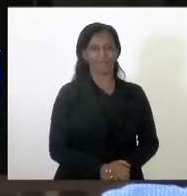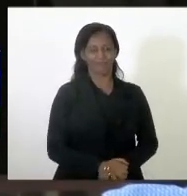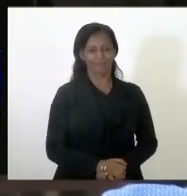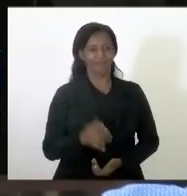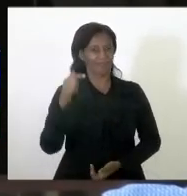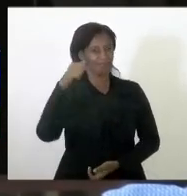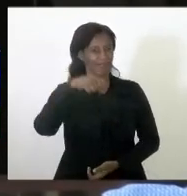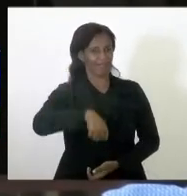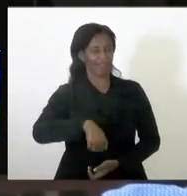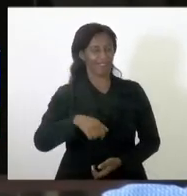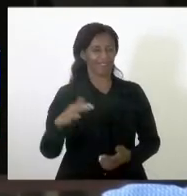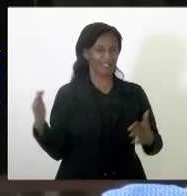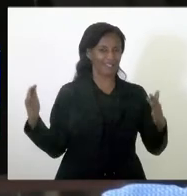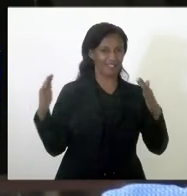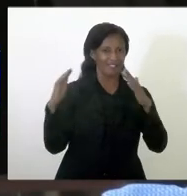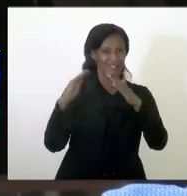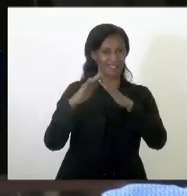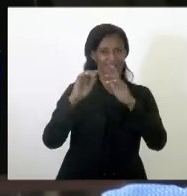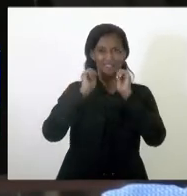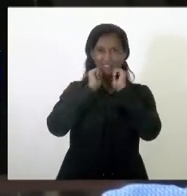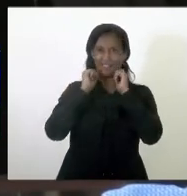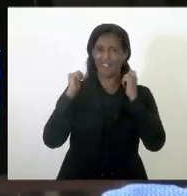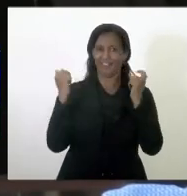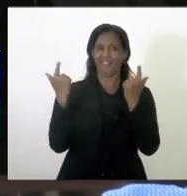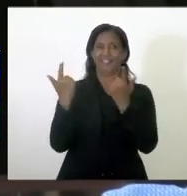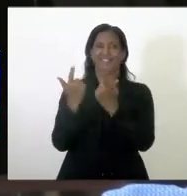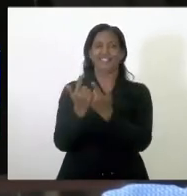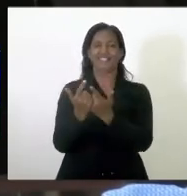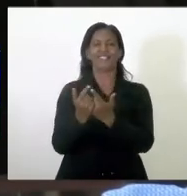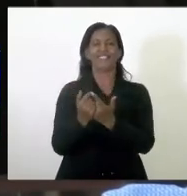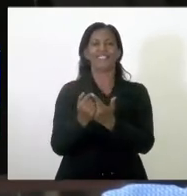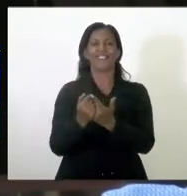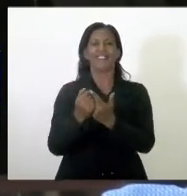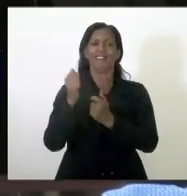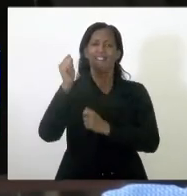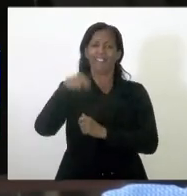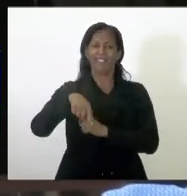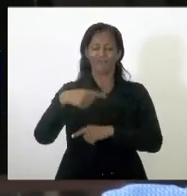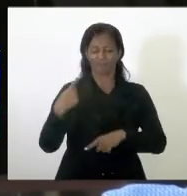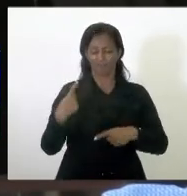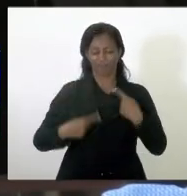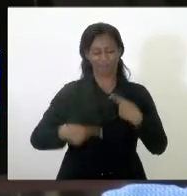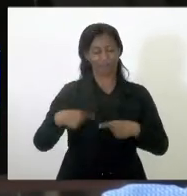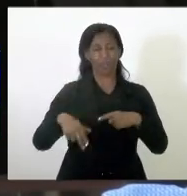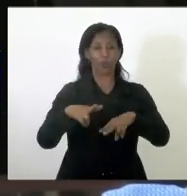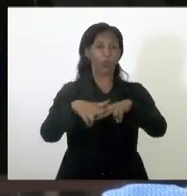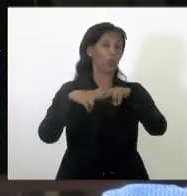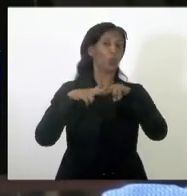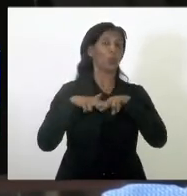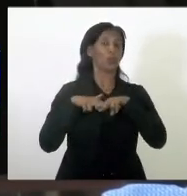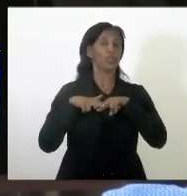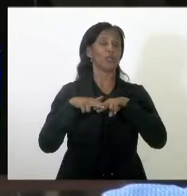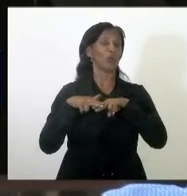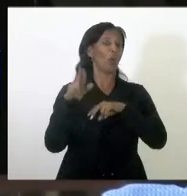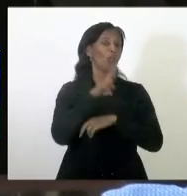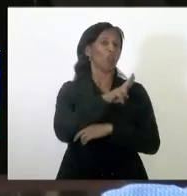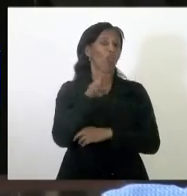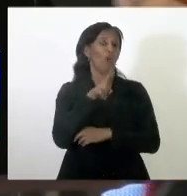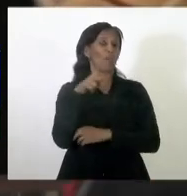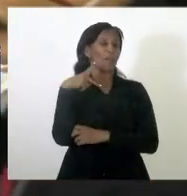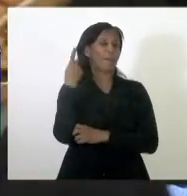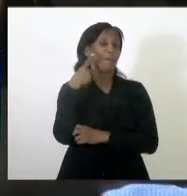essa casa é uma casa de debate, por isso chama-se parlamento,